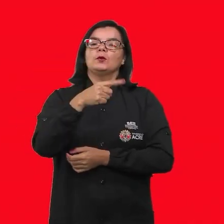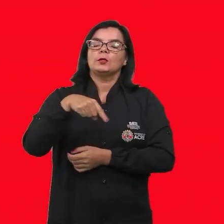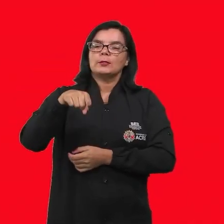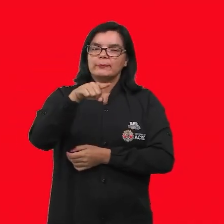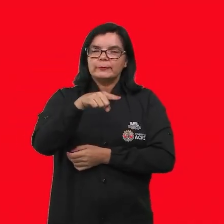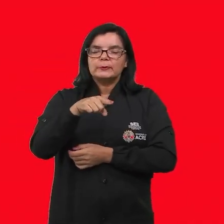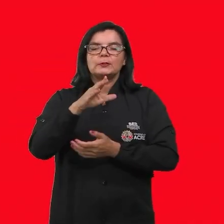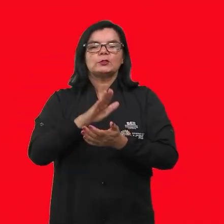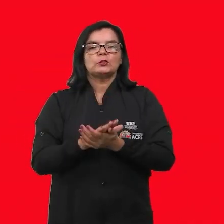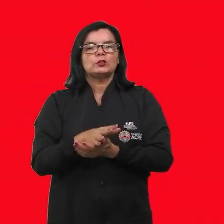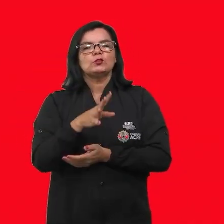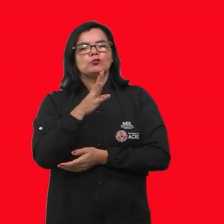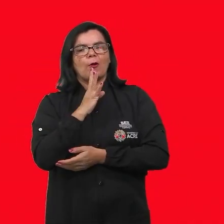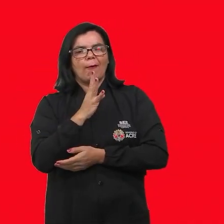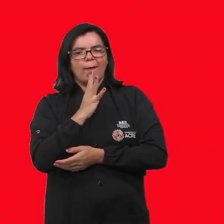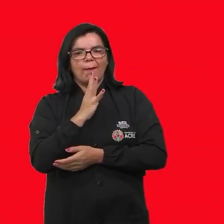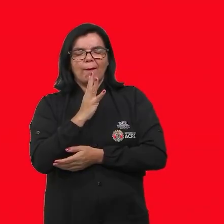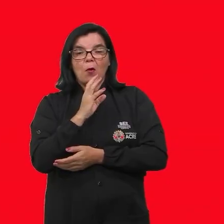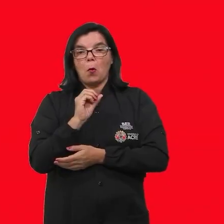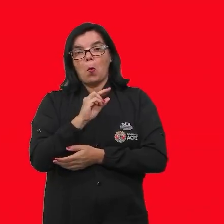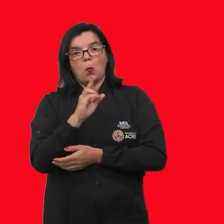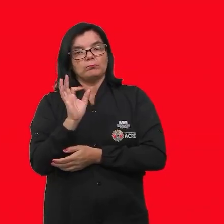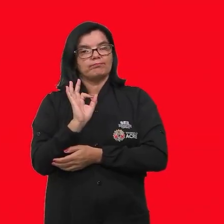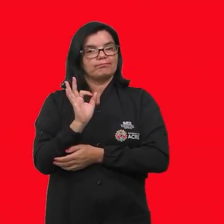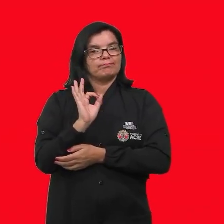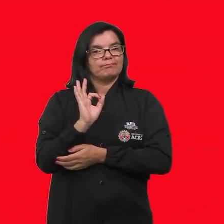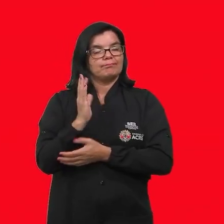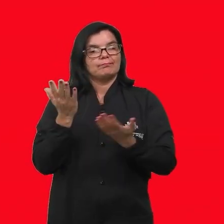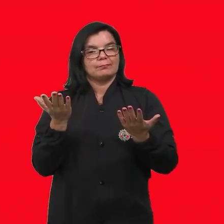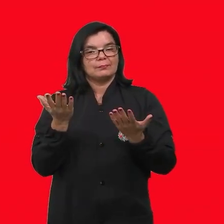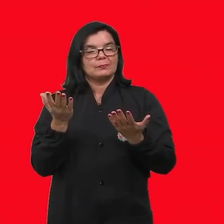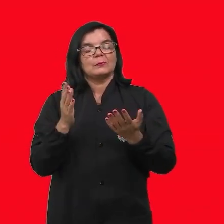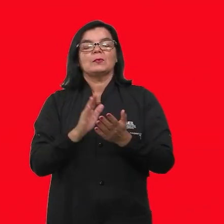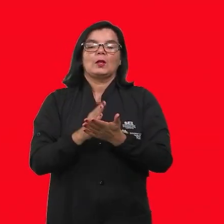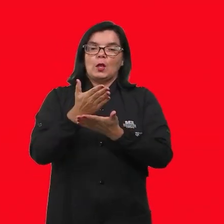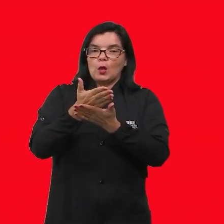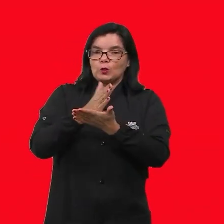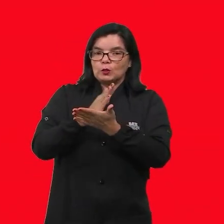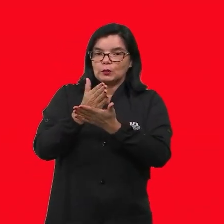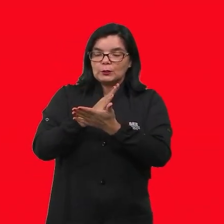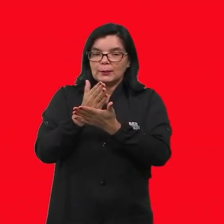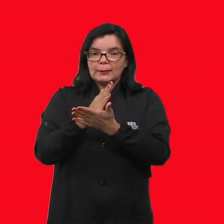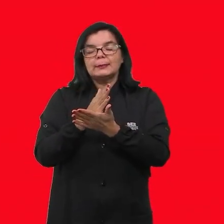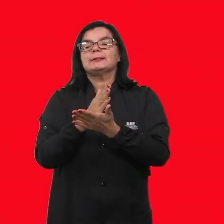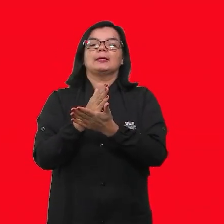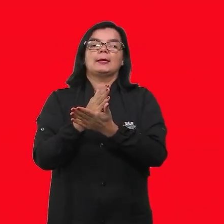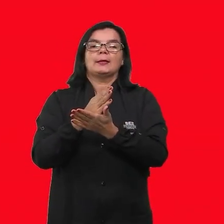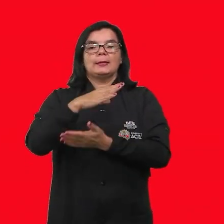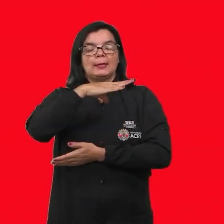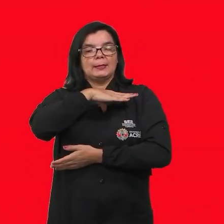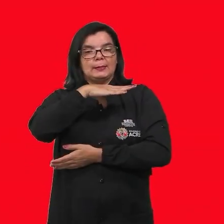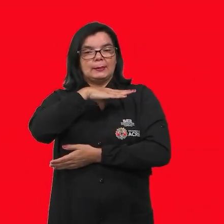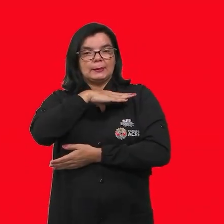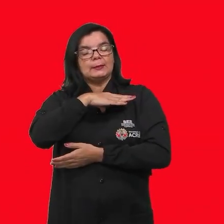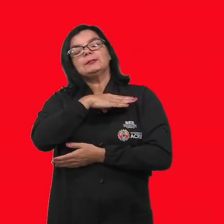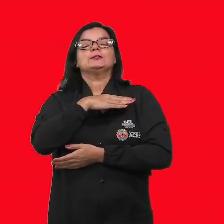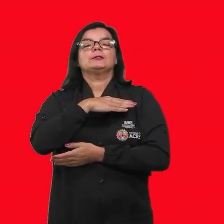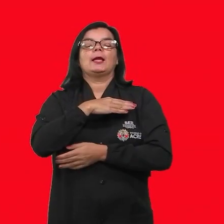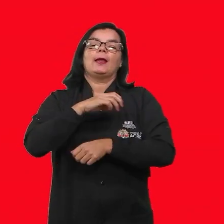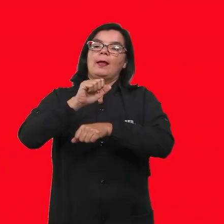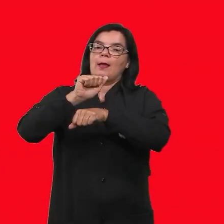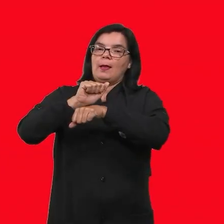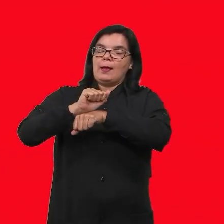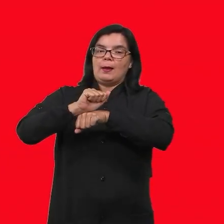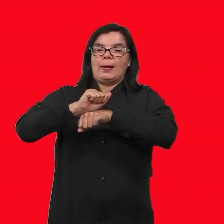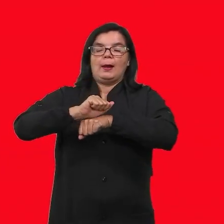vocês já devem ter conhecido ou não, faz divisa ali, a cidade de Inhampara faz divisa com Assis Brasil, mas